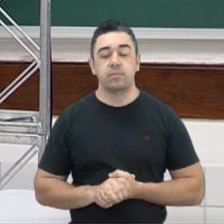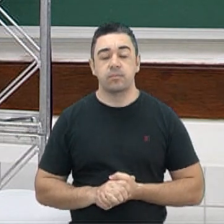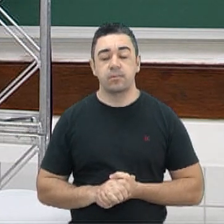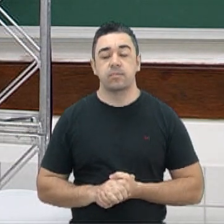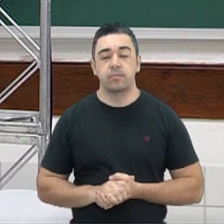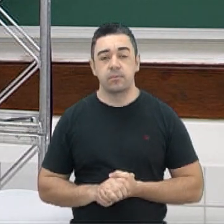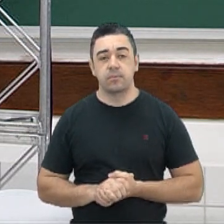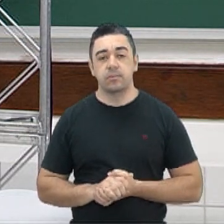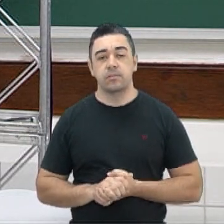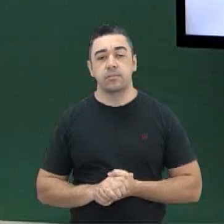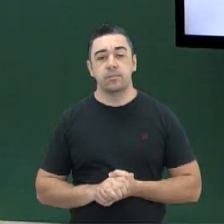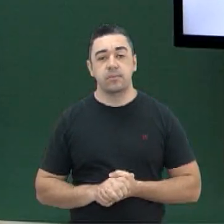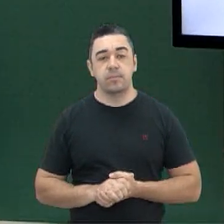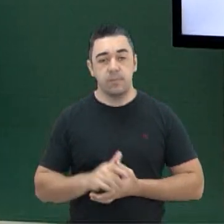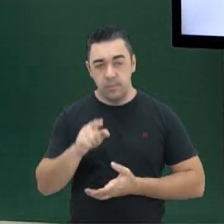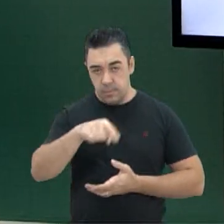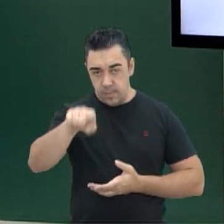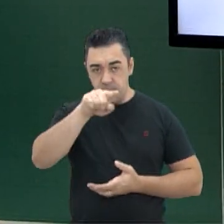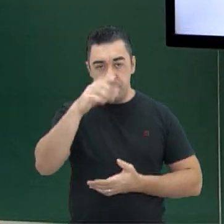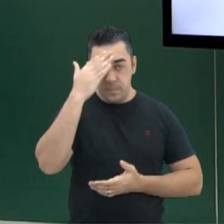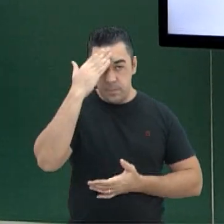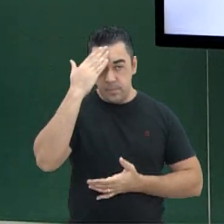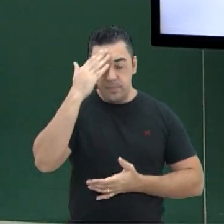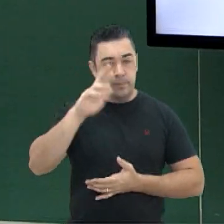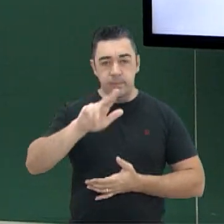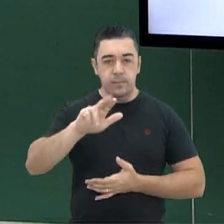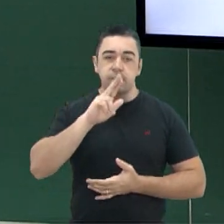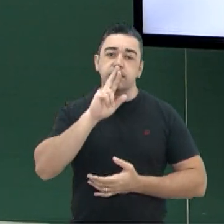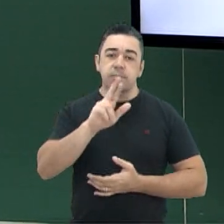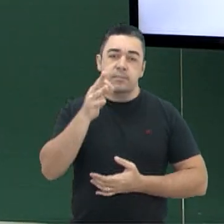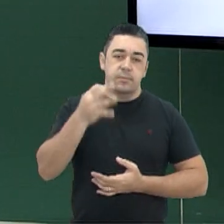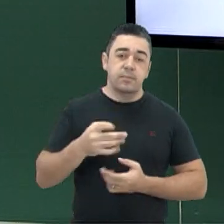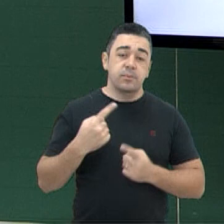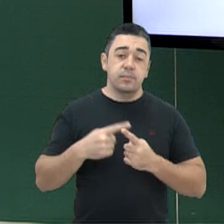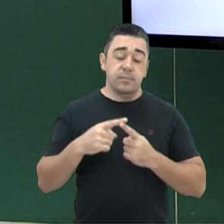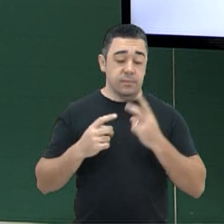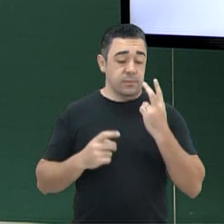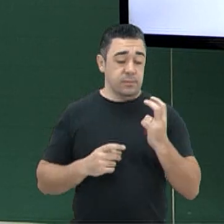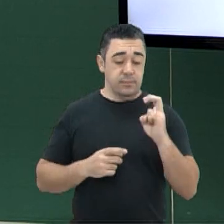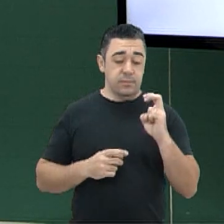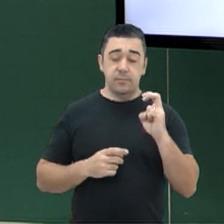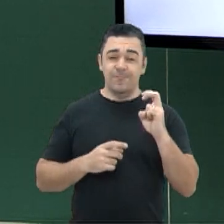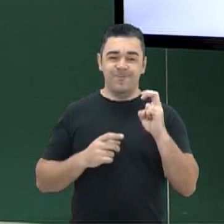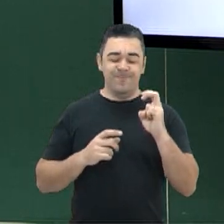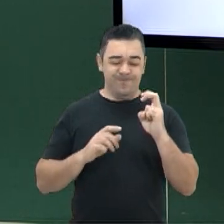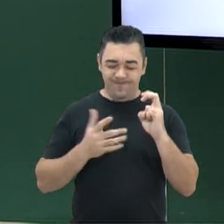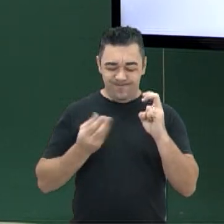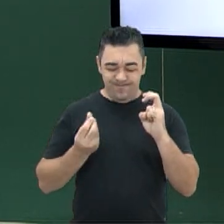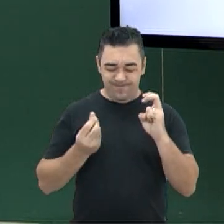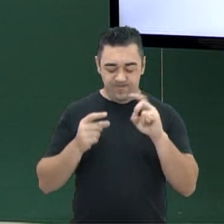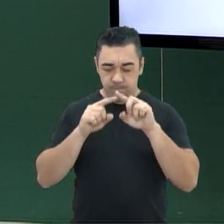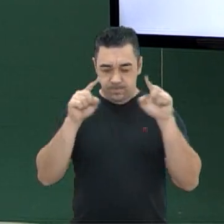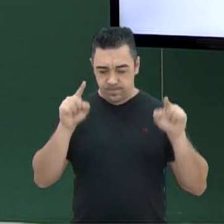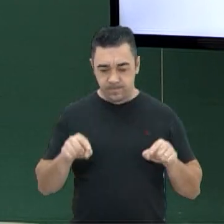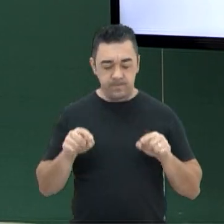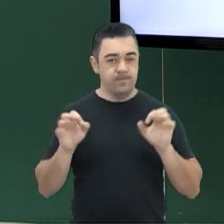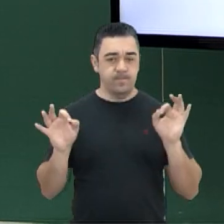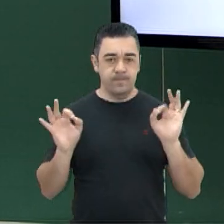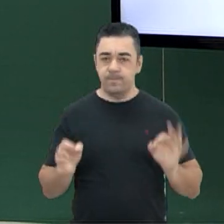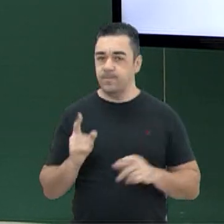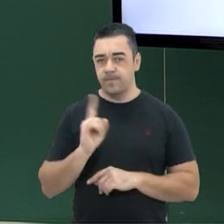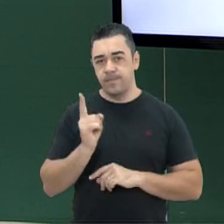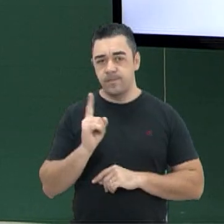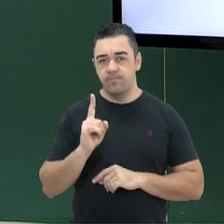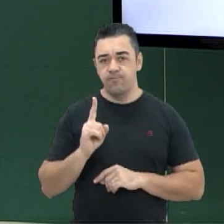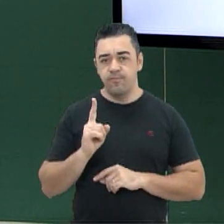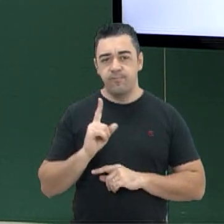raiz quadrada de 5, vocês sabem que não é exata porque o 5 não é um quadrado perfeito, né? O 5 é um número que não faz